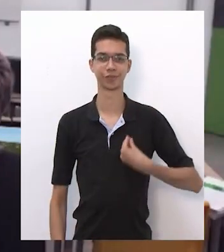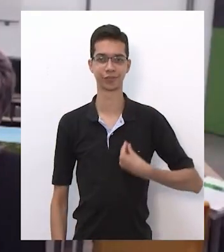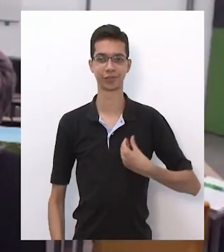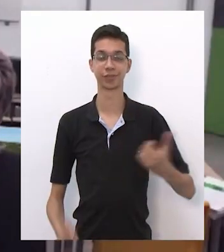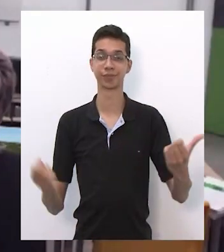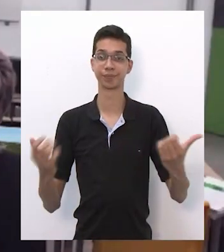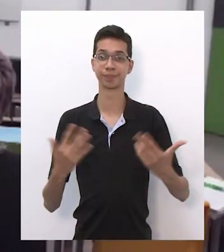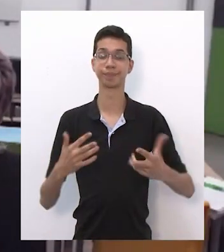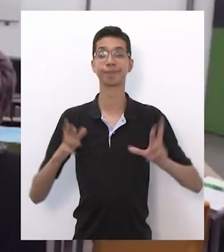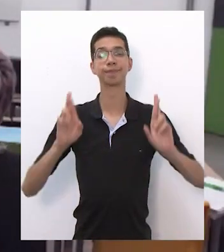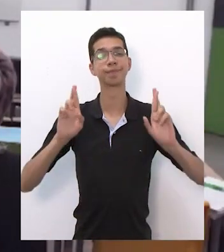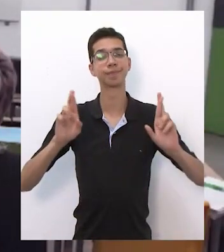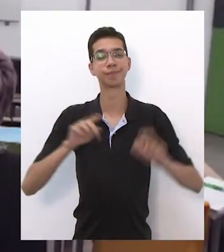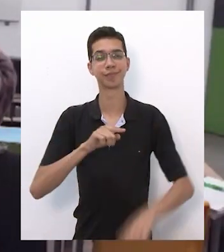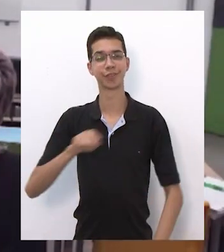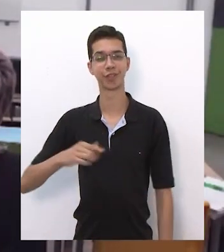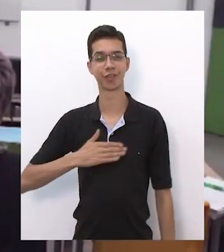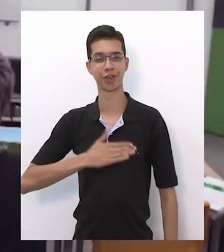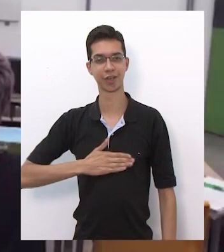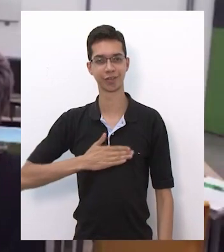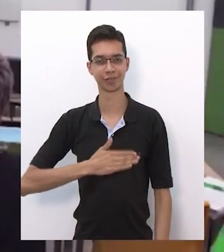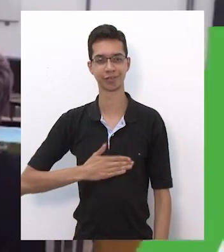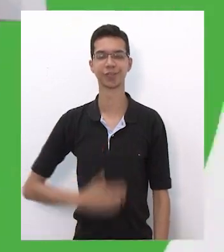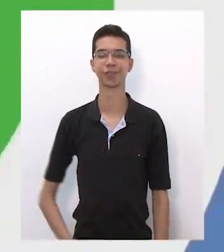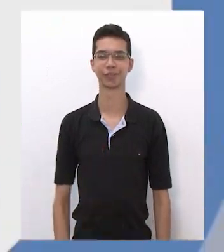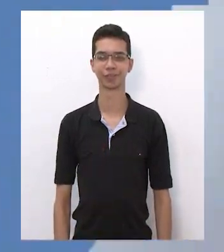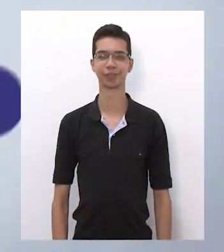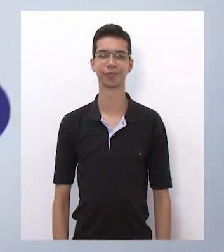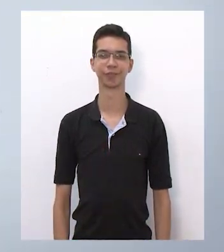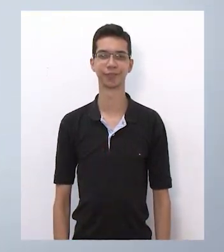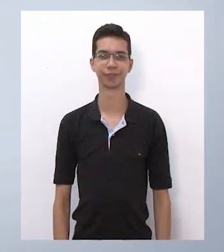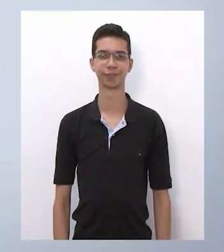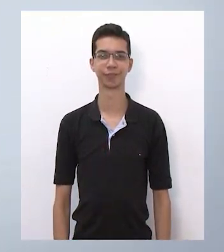tenham gostado e aguardo a visita de vocês. Tá bom?